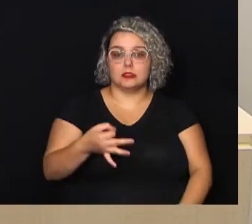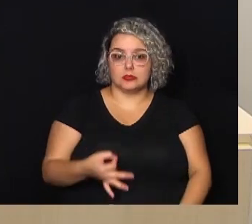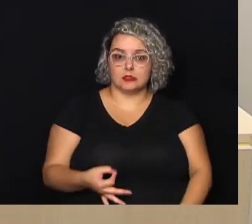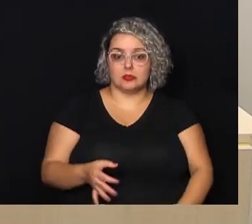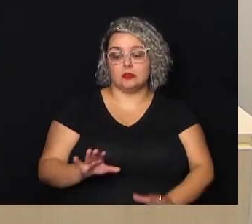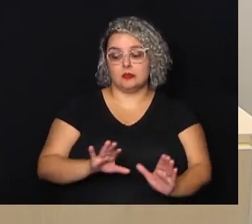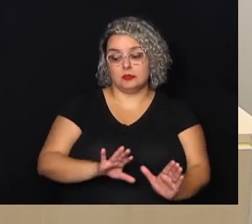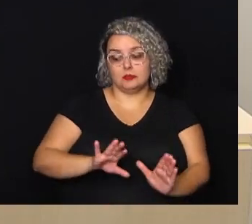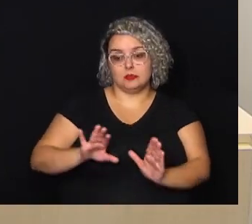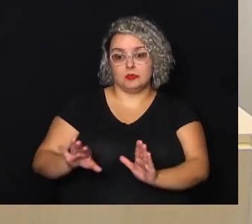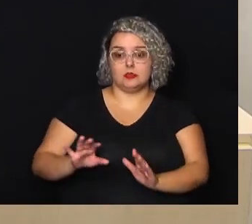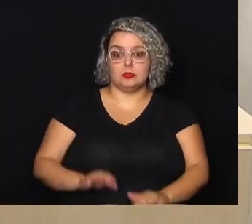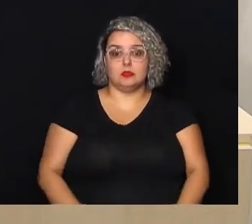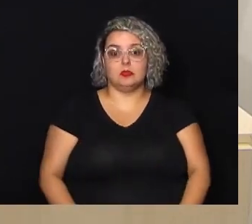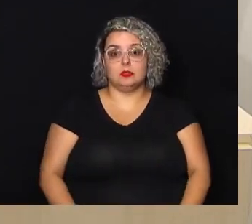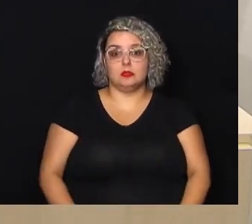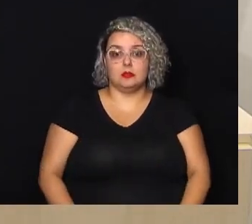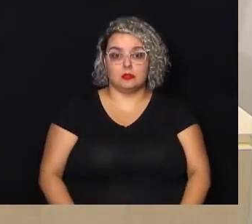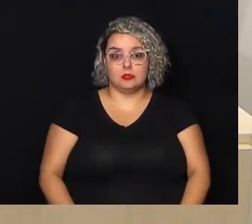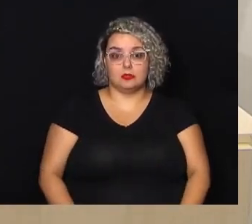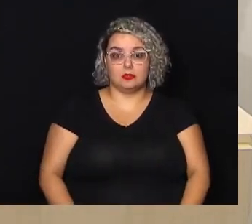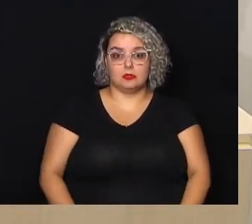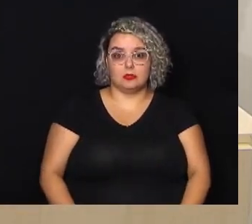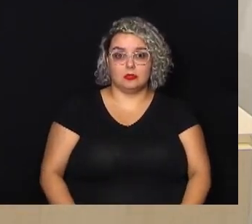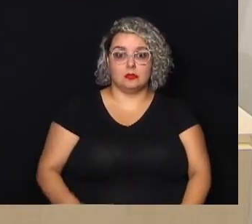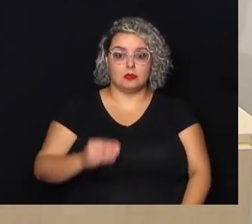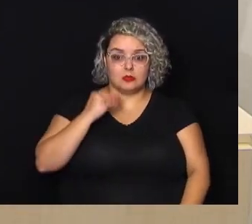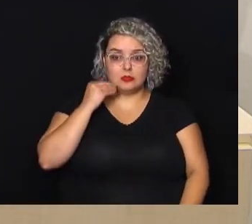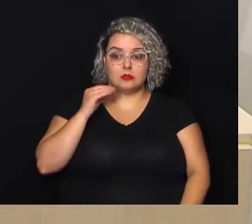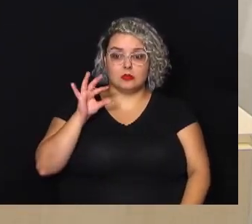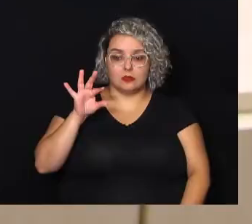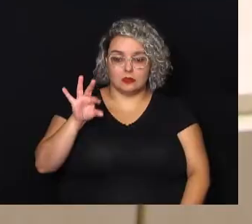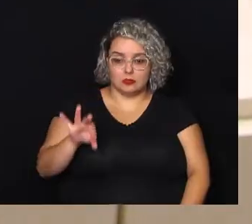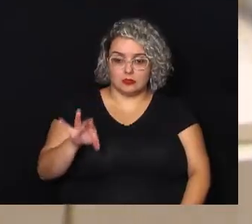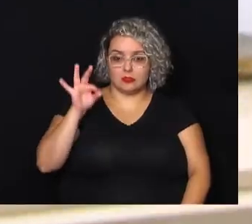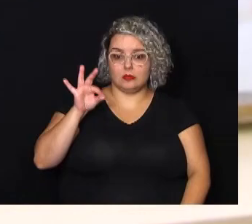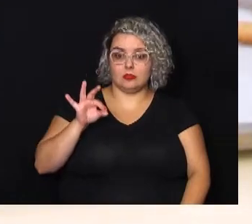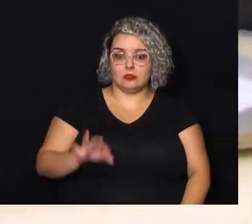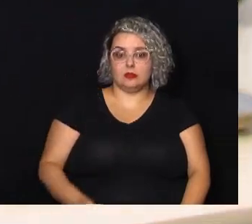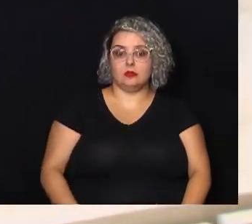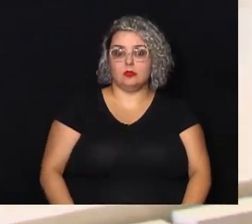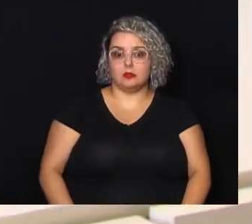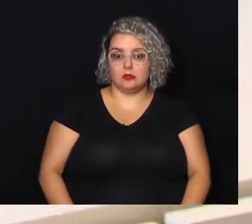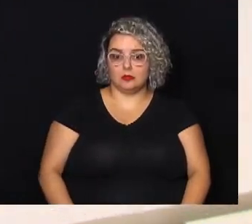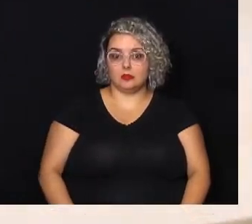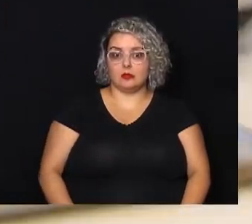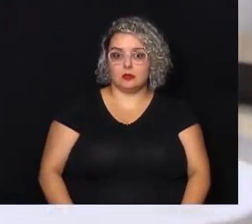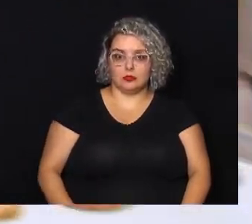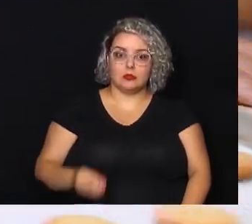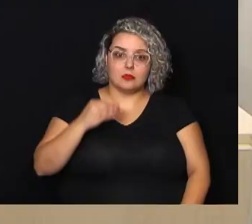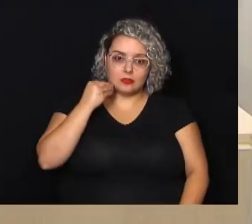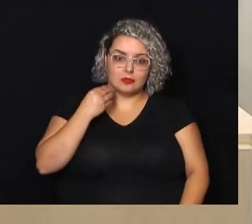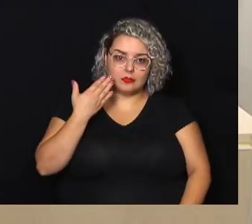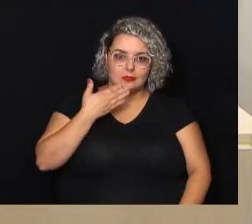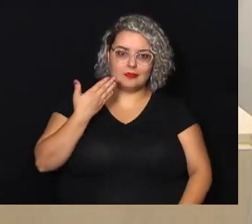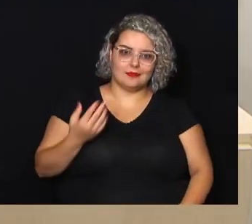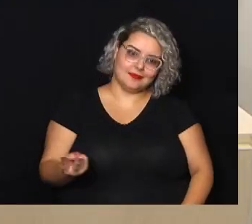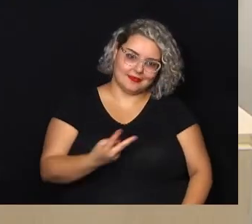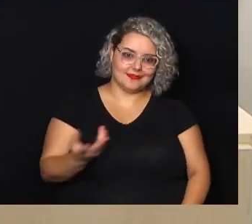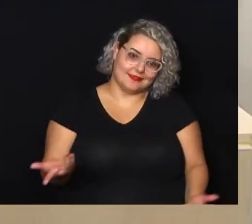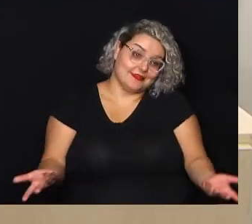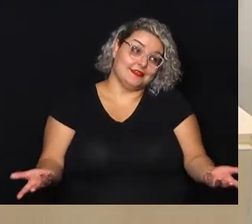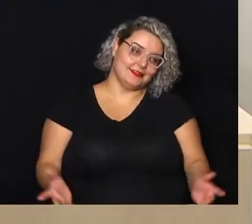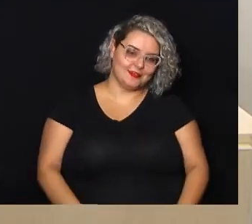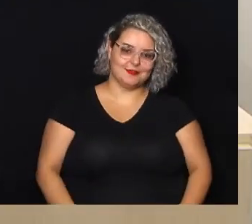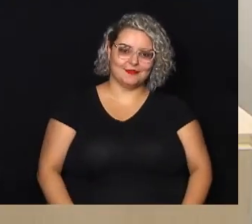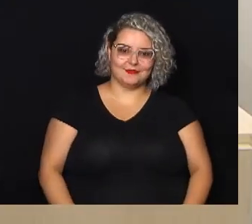olha, vou colocar aqui do lado e já vou então pegar uma bolachinha aqui. Eu vou experimentar as duas